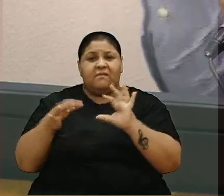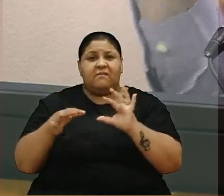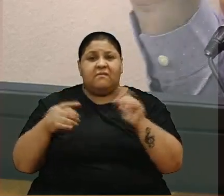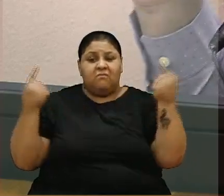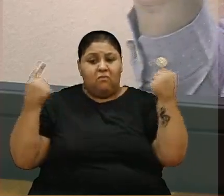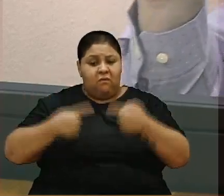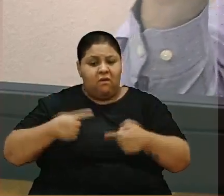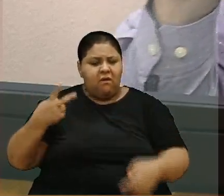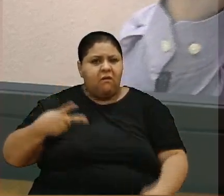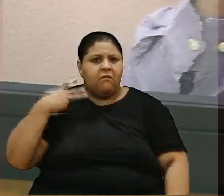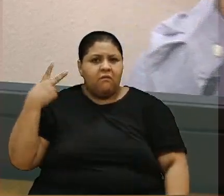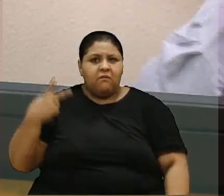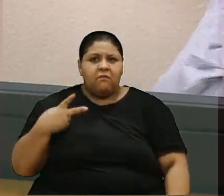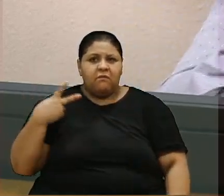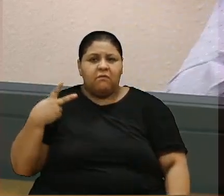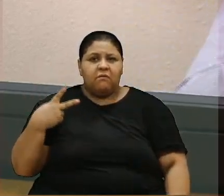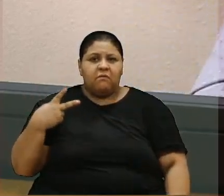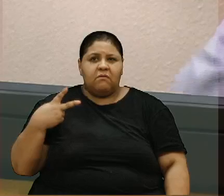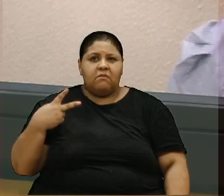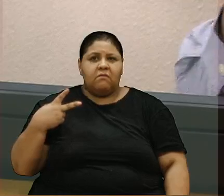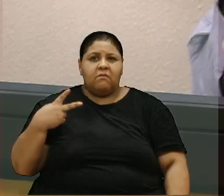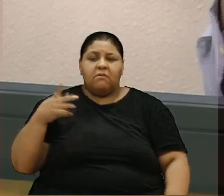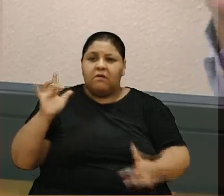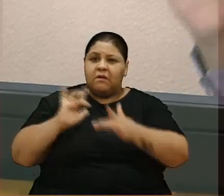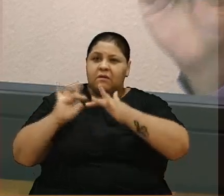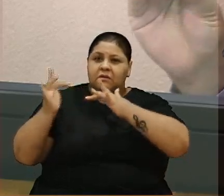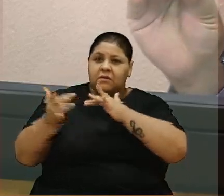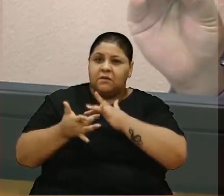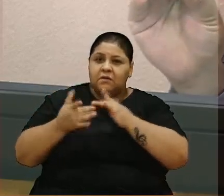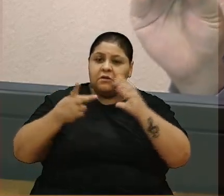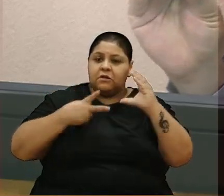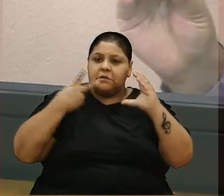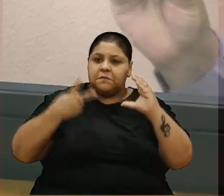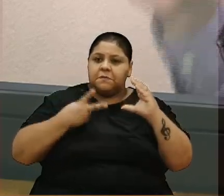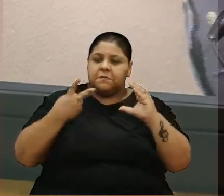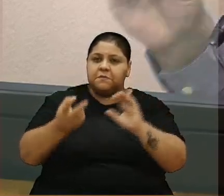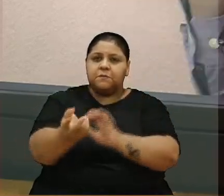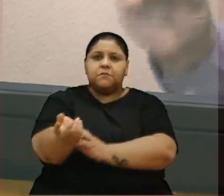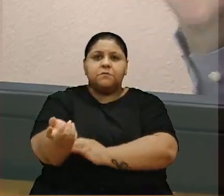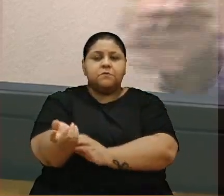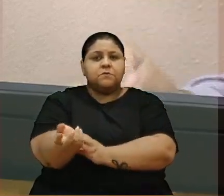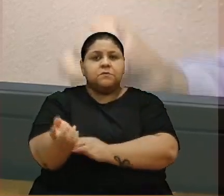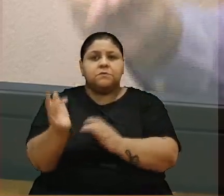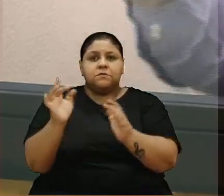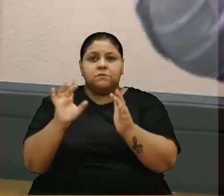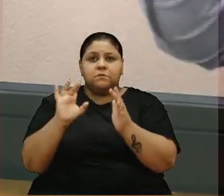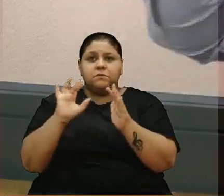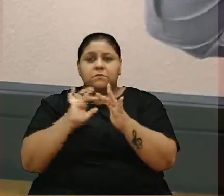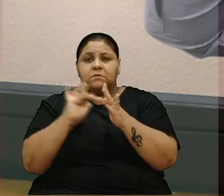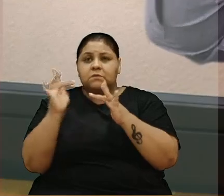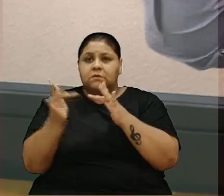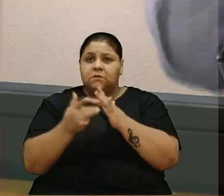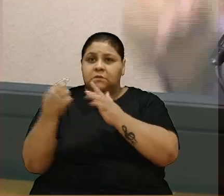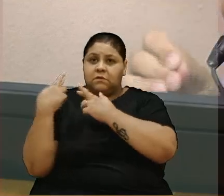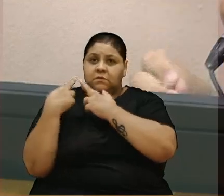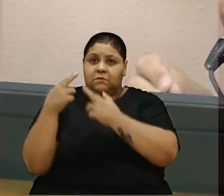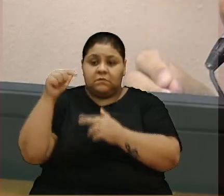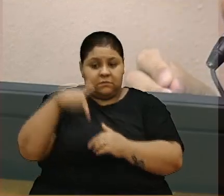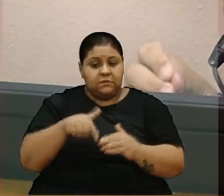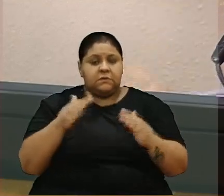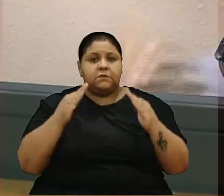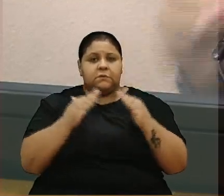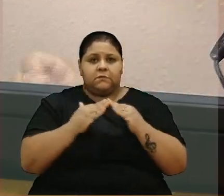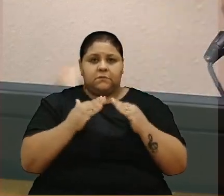as vereadoras nas redes sociais da Câmara. As redes sociais da Câmara são responsabilidade dessa